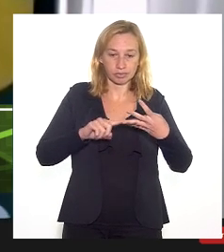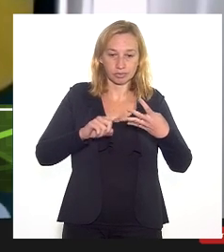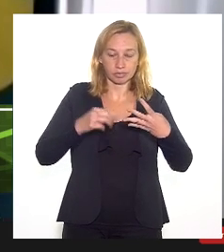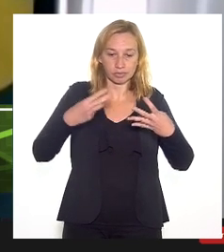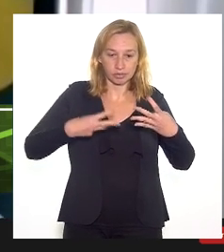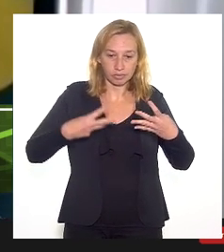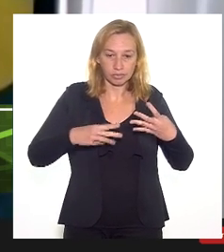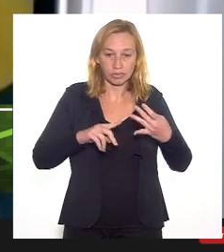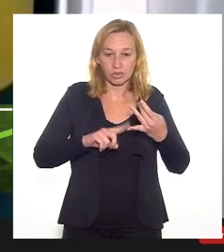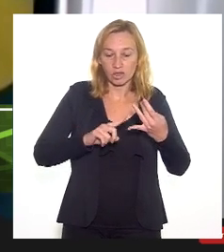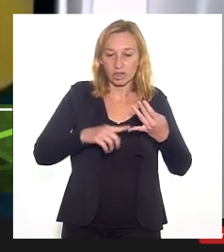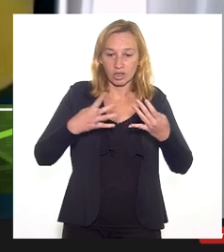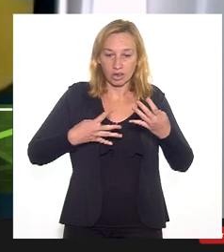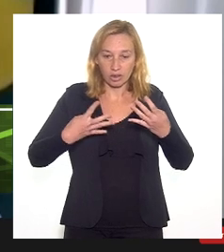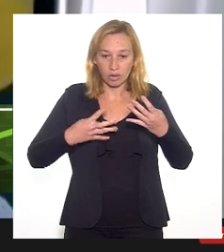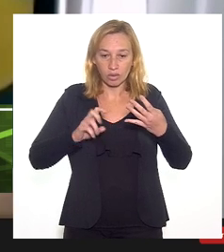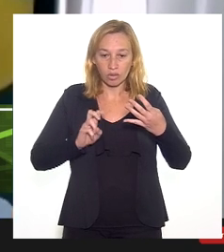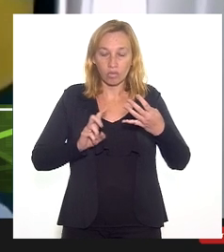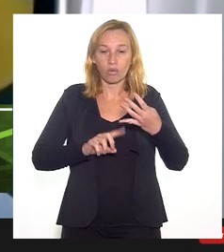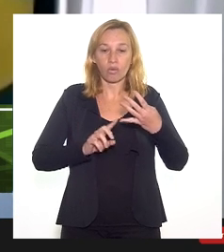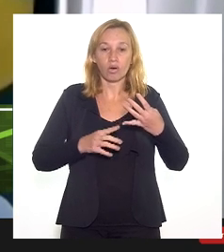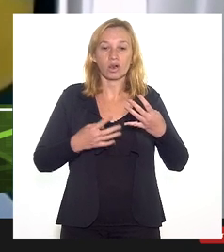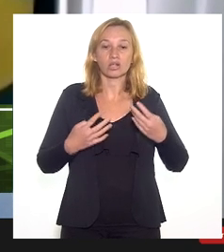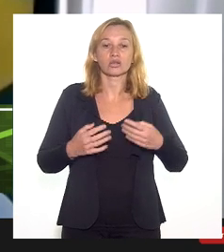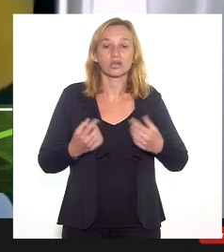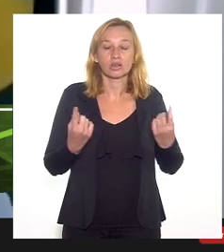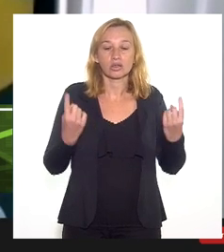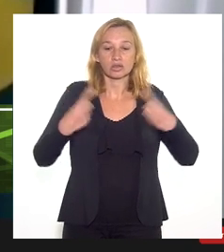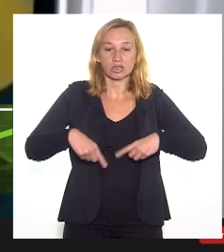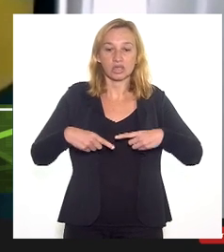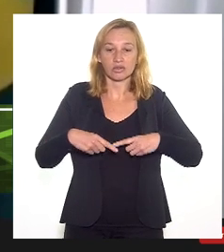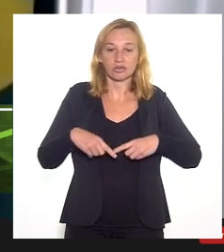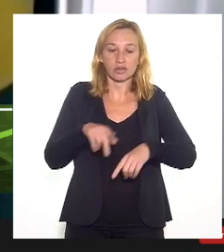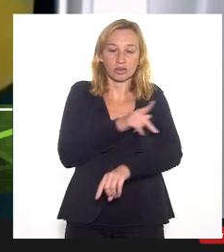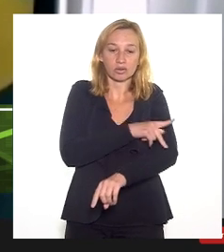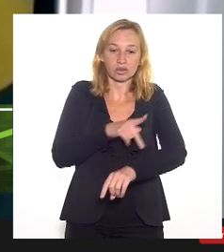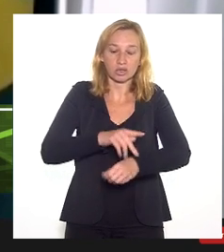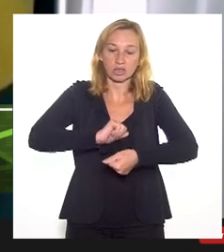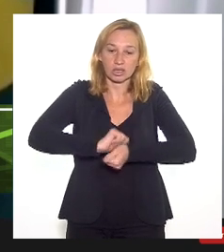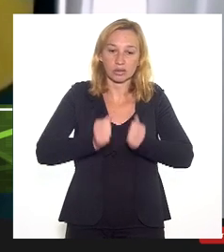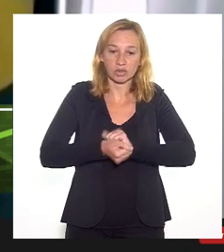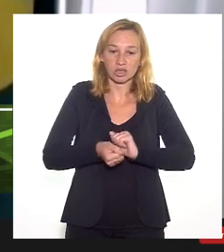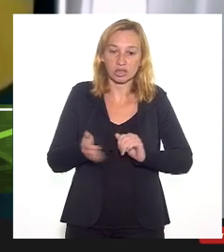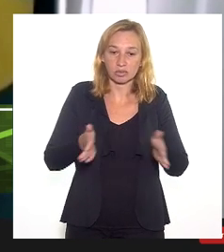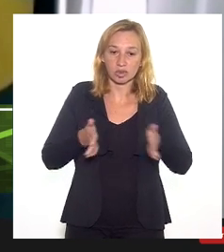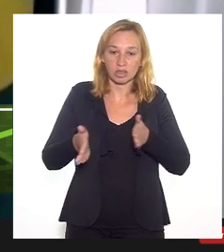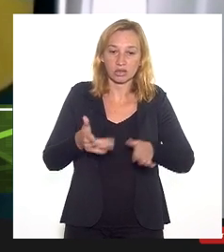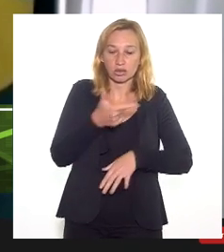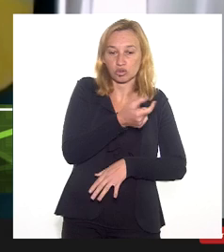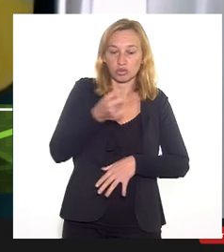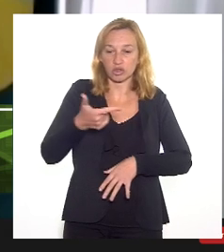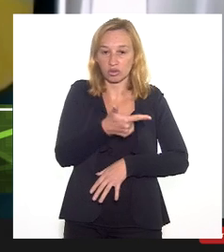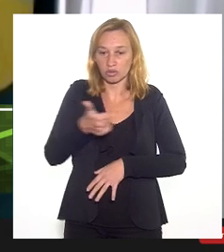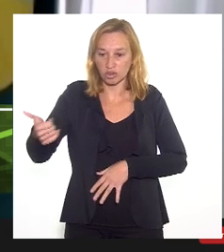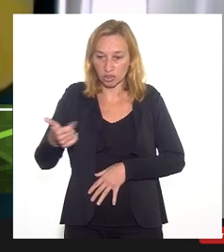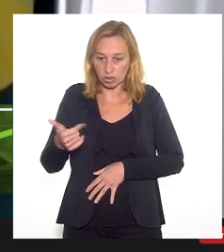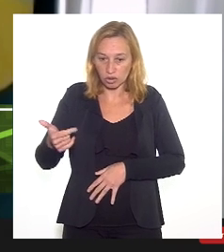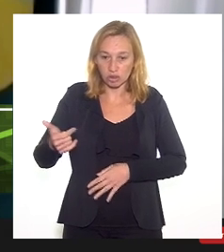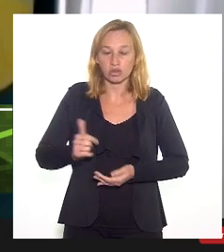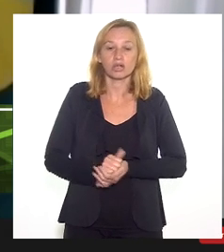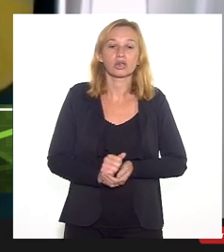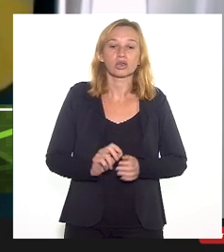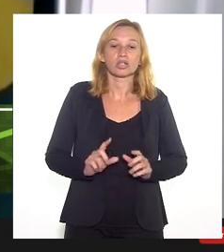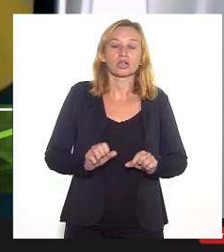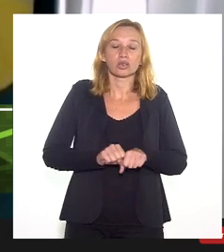que eu estou chamando aqui mas a gente pode aperfeiçoar sobre o desafio didático-pedagógico nesse intervalo de 2020 a 2022 em função